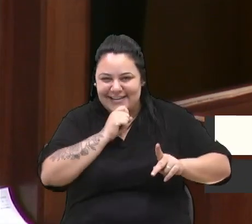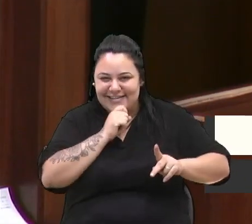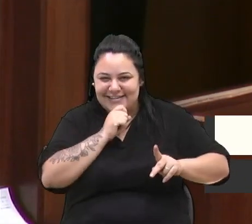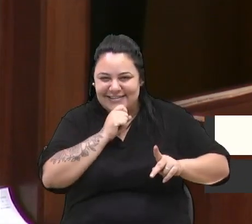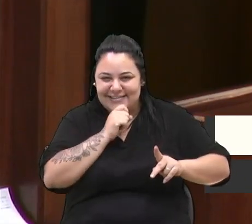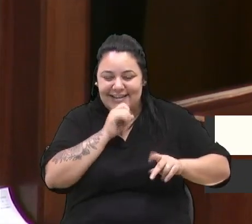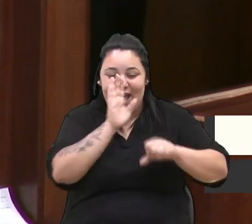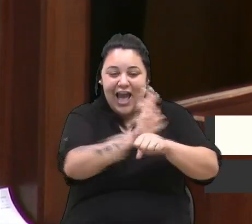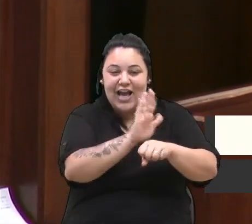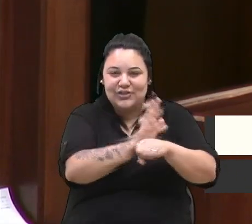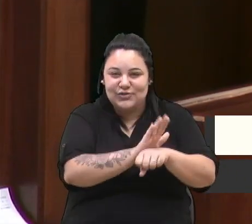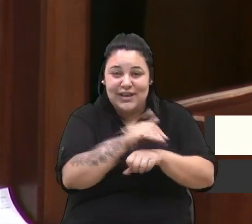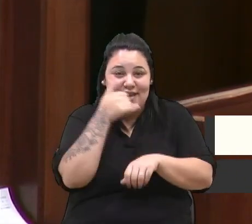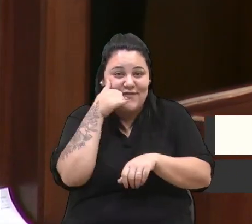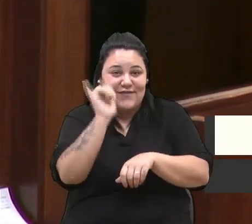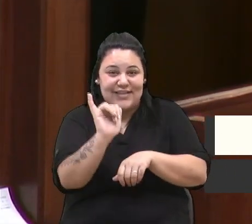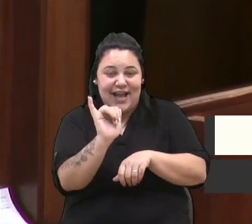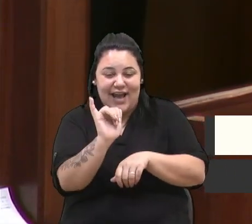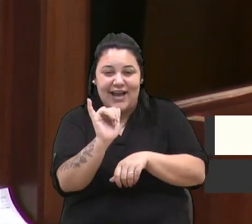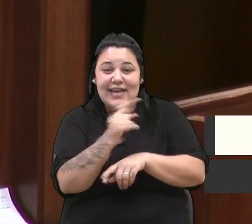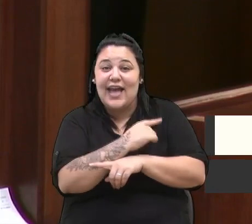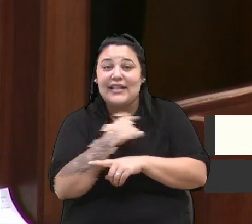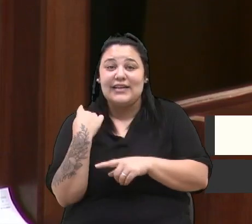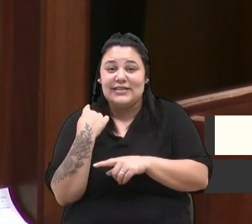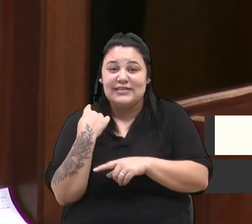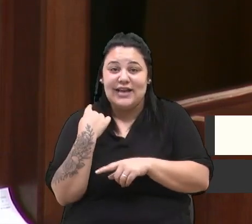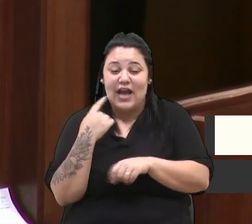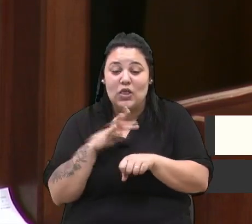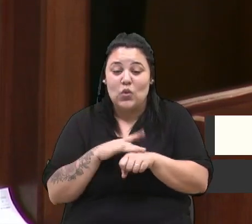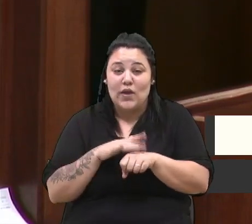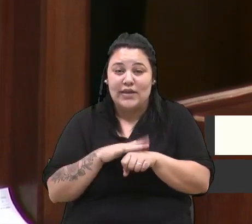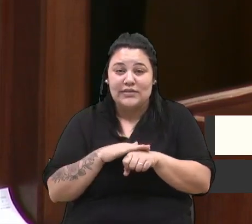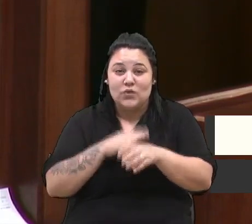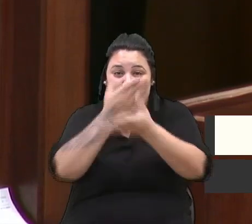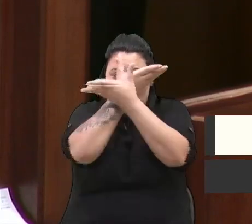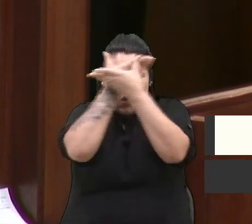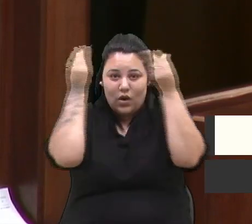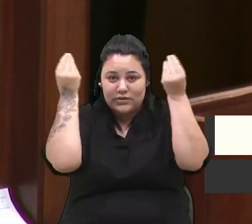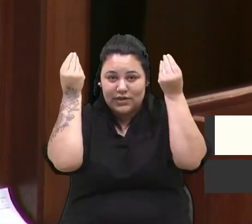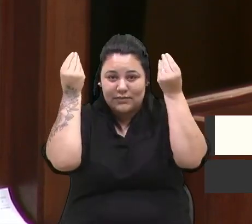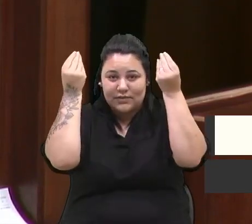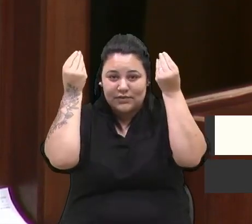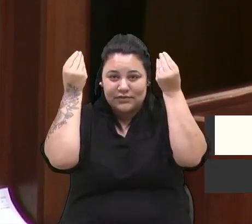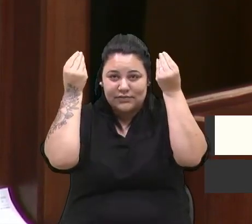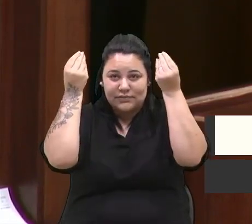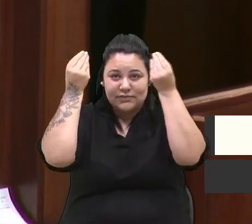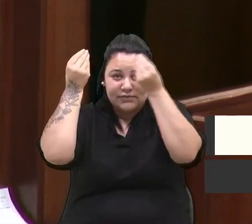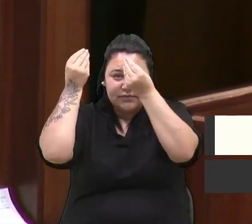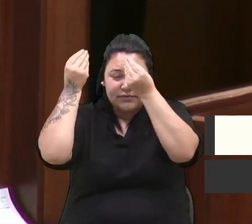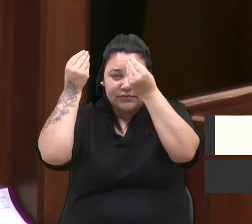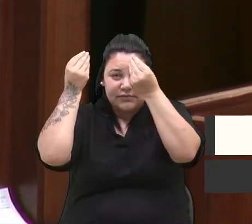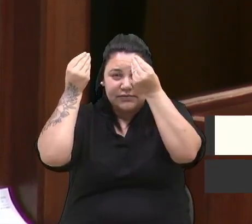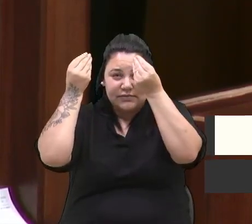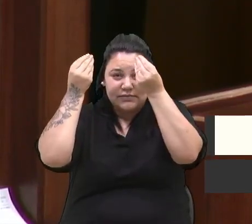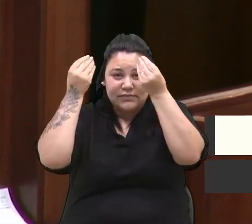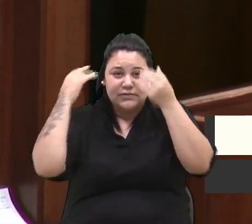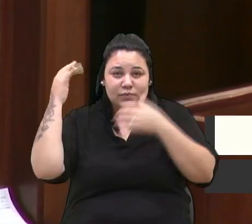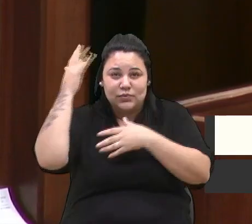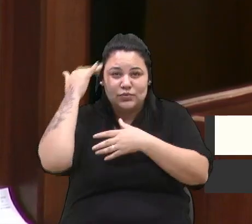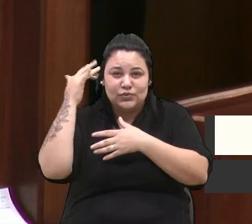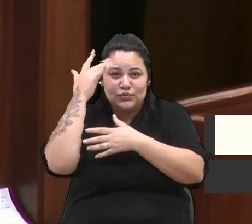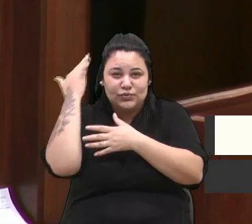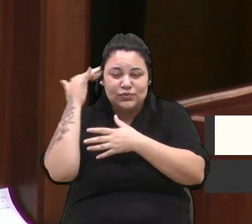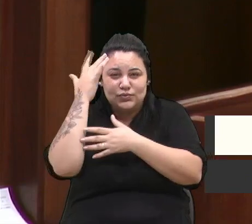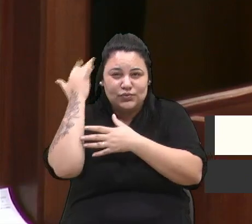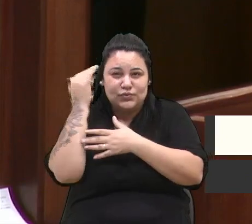ou retardar o início dos sintomas de Alzheimer, demência e outros problemas cognitivos, que também vem